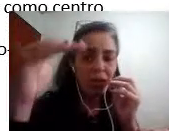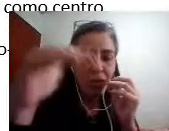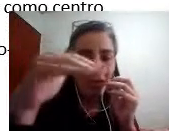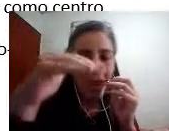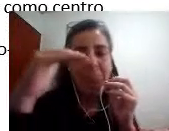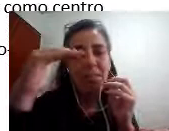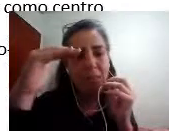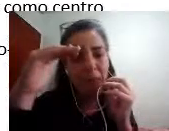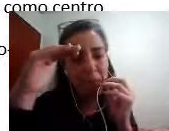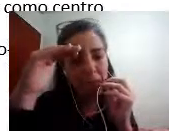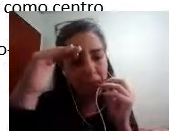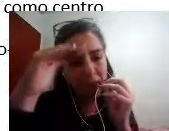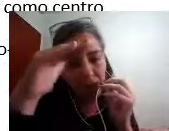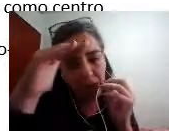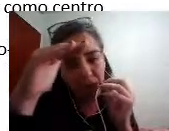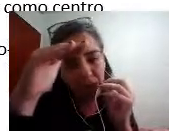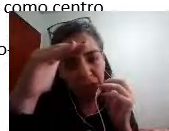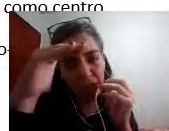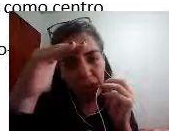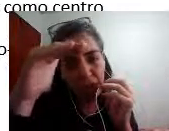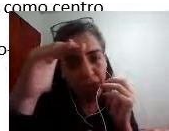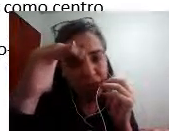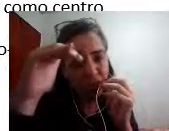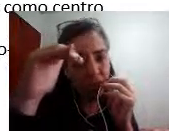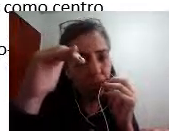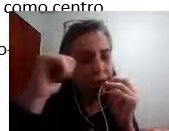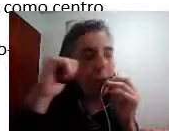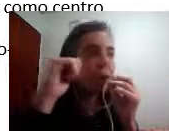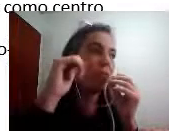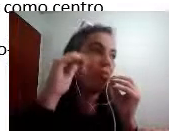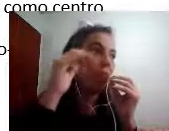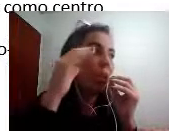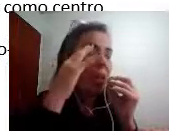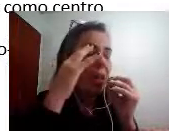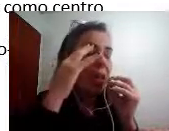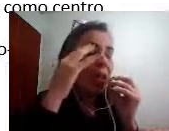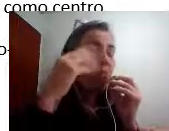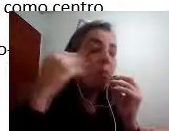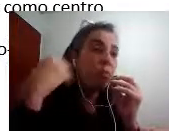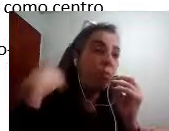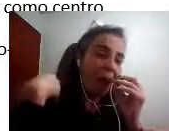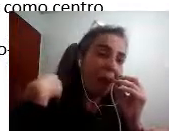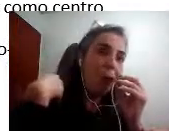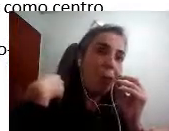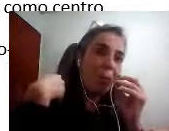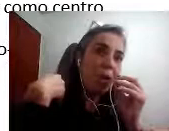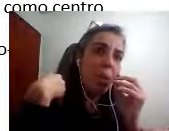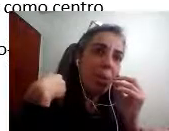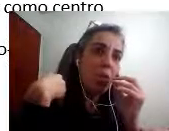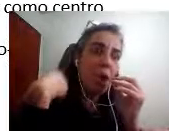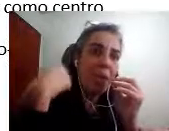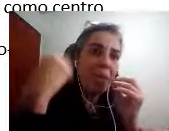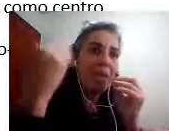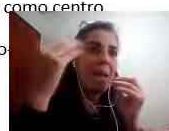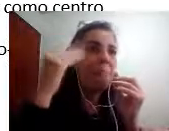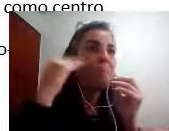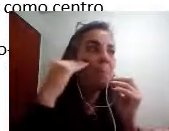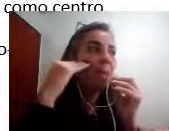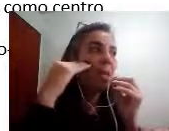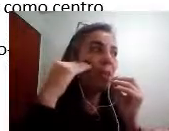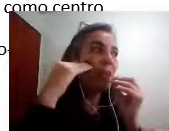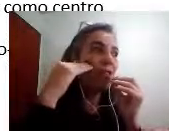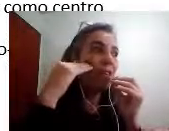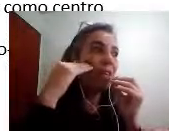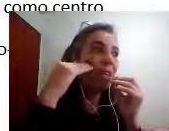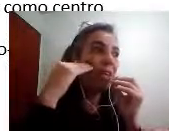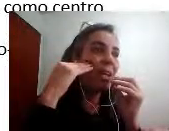seres racionais, né? Então a gente se considera o centro do universo. Eu falar uma opinião pessoal minha, né?